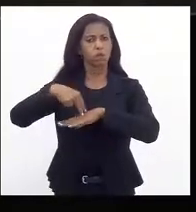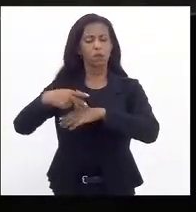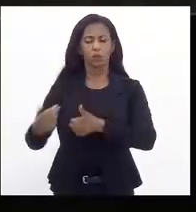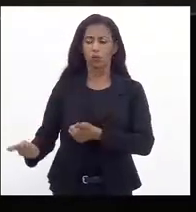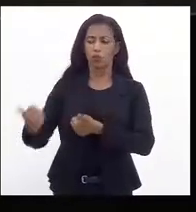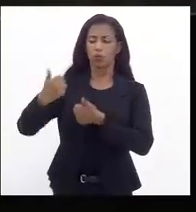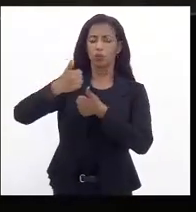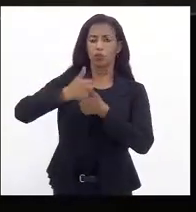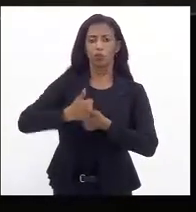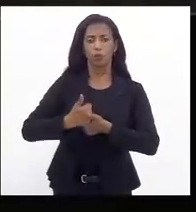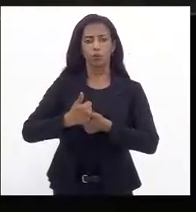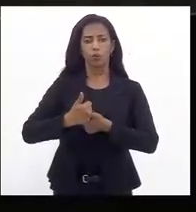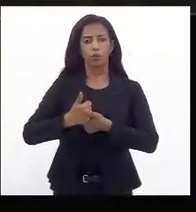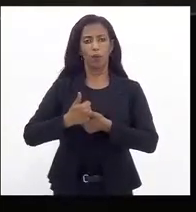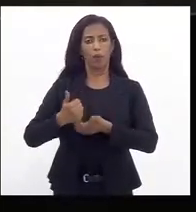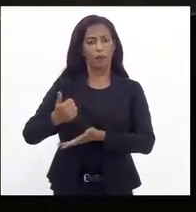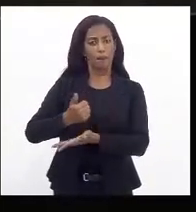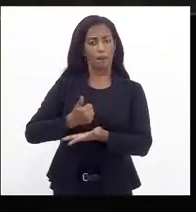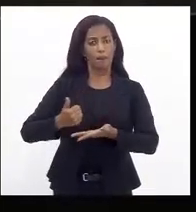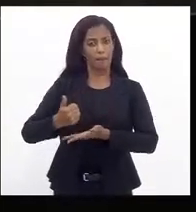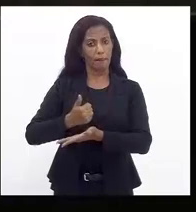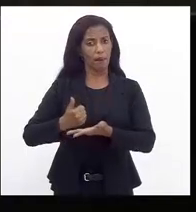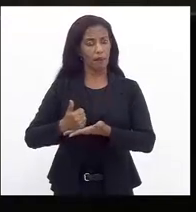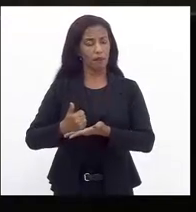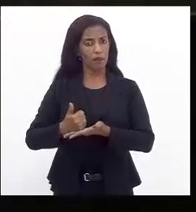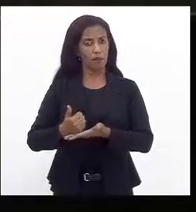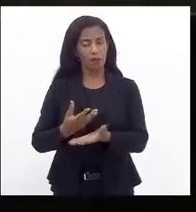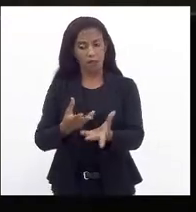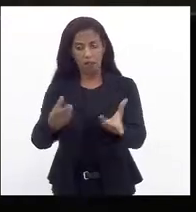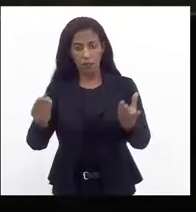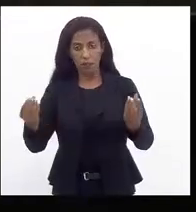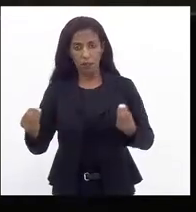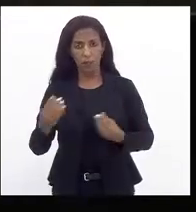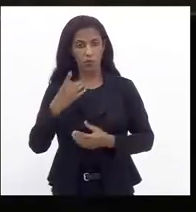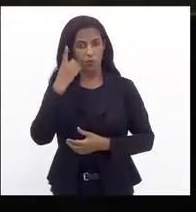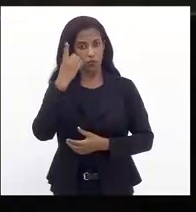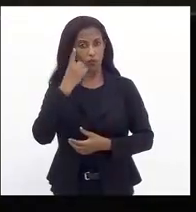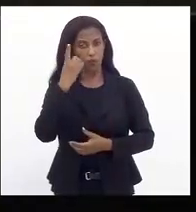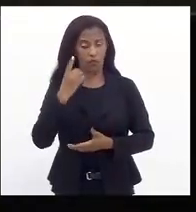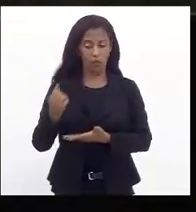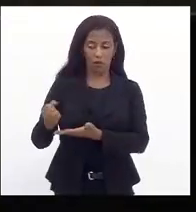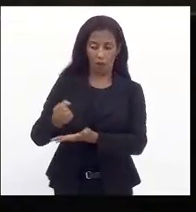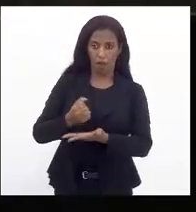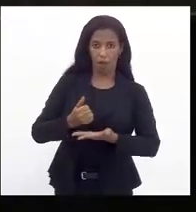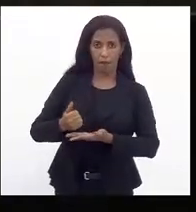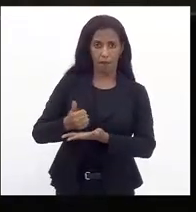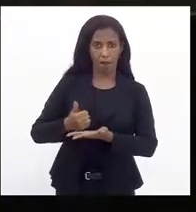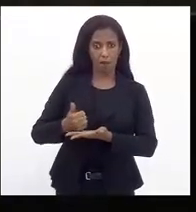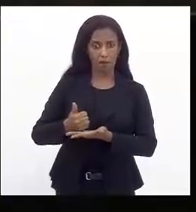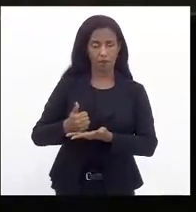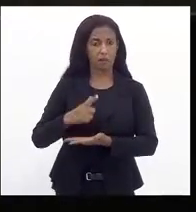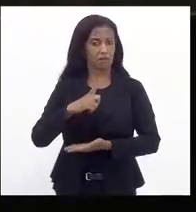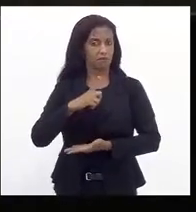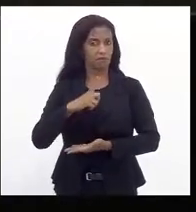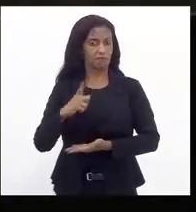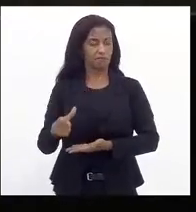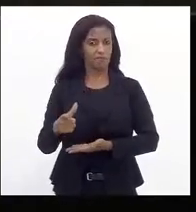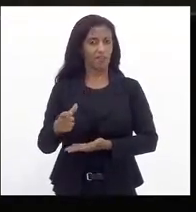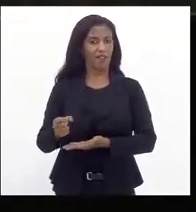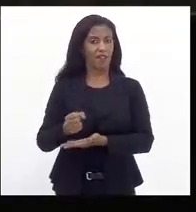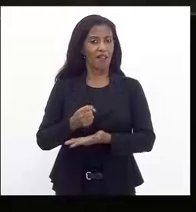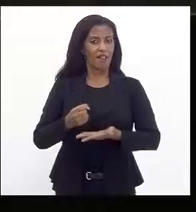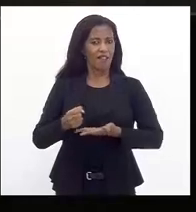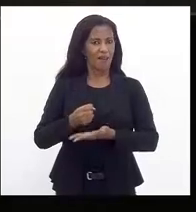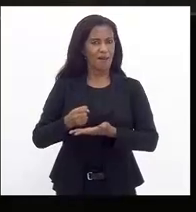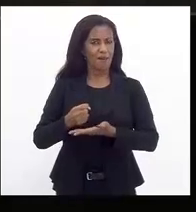a sua base e muitos deputados a base que eles representam é a